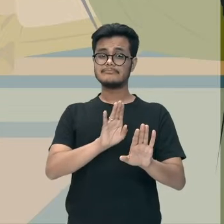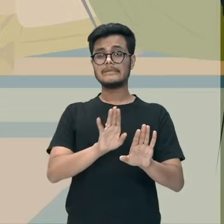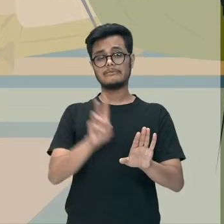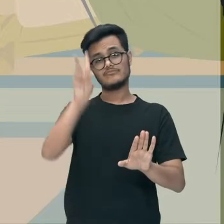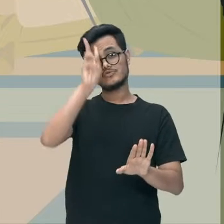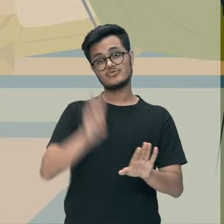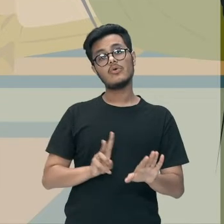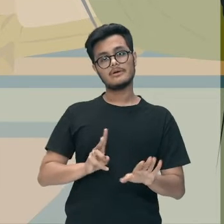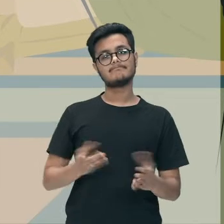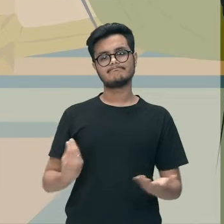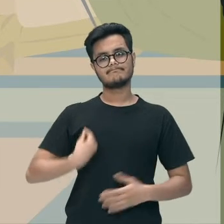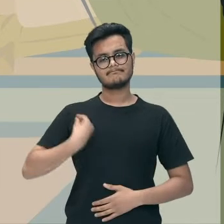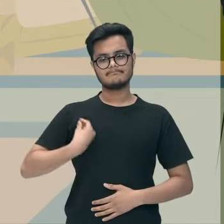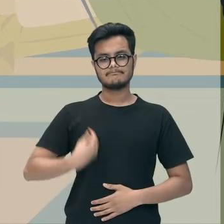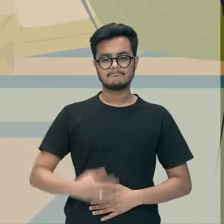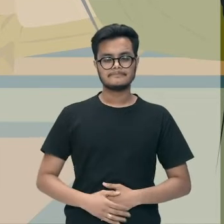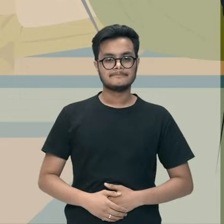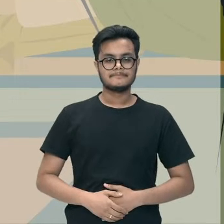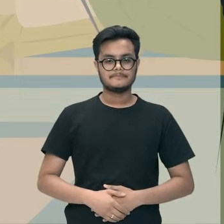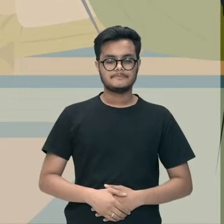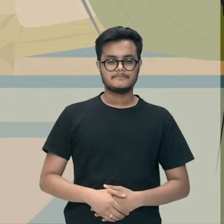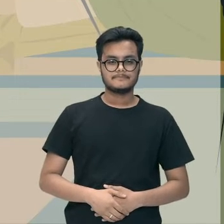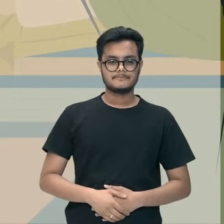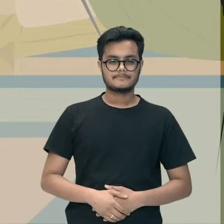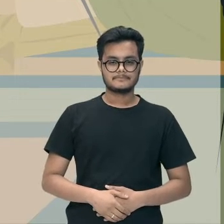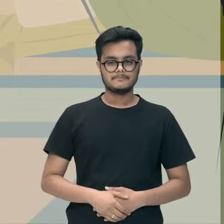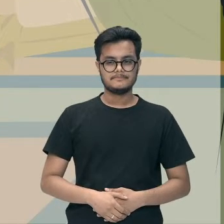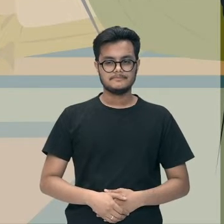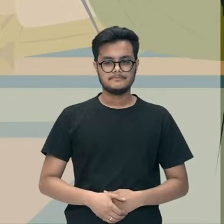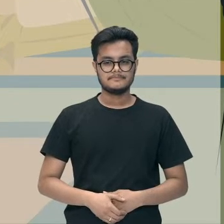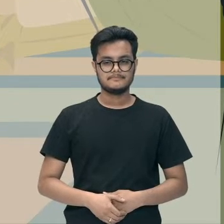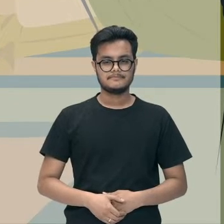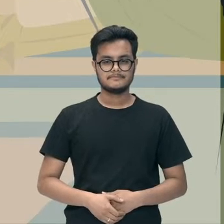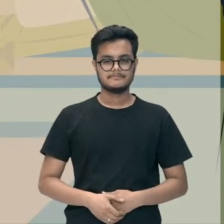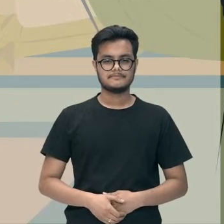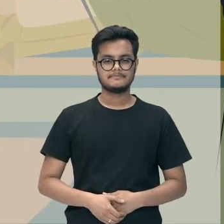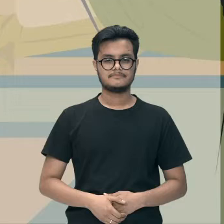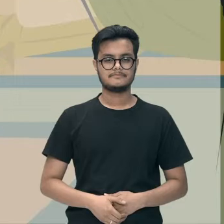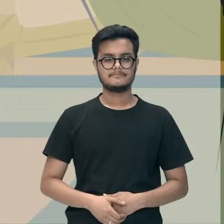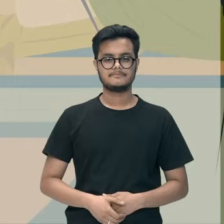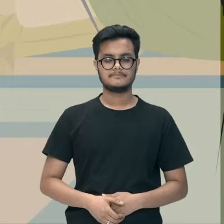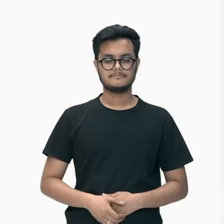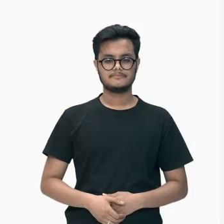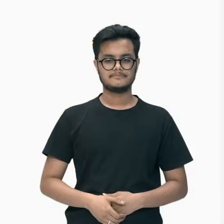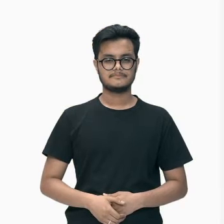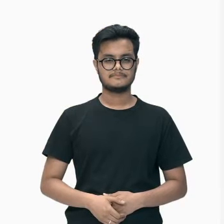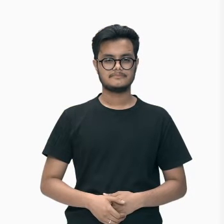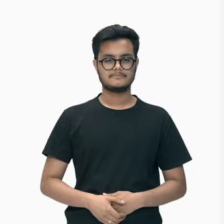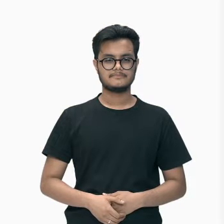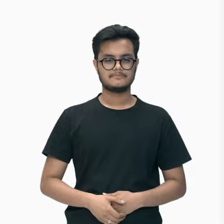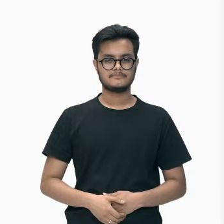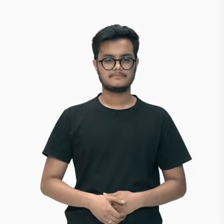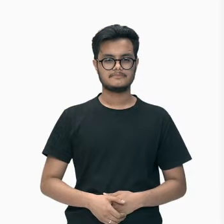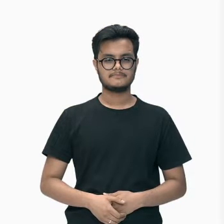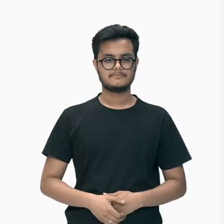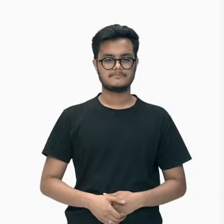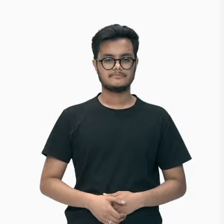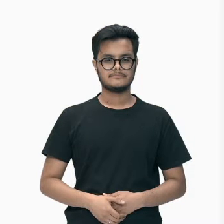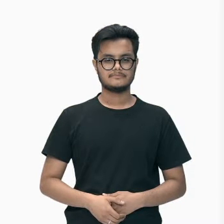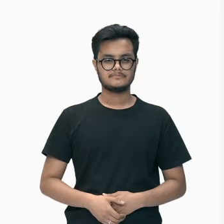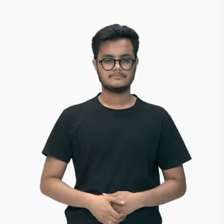história. Muito bem. E aí, a lei alterou a maioridade, mas e agora? Então